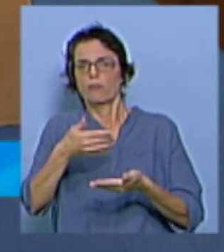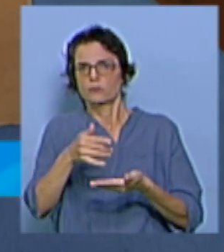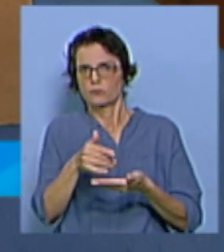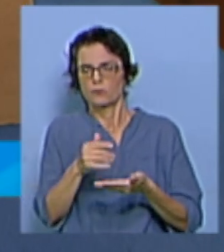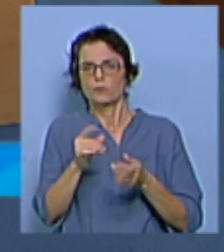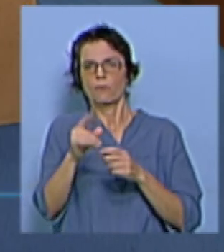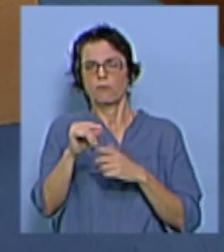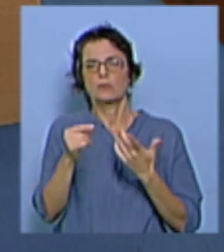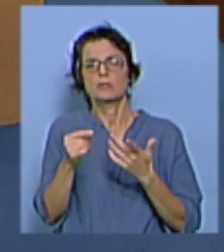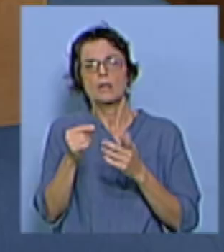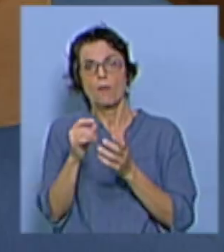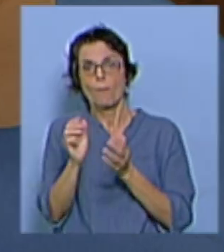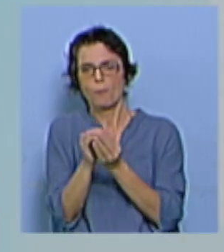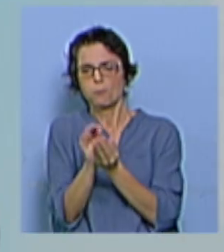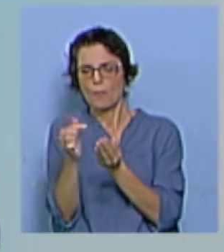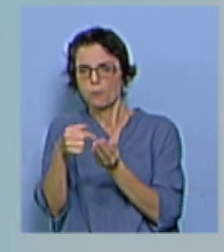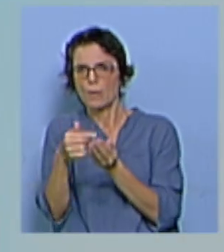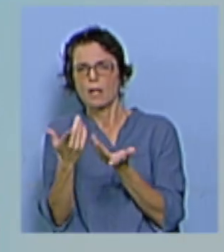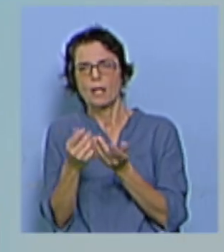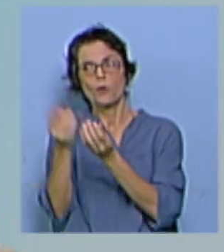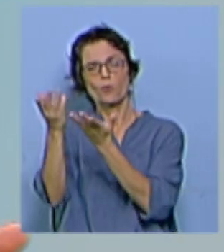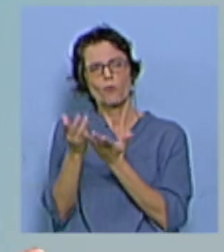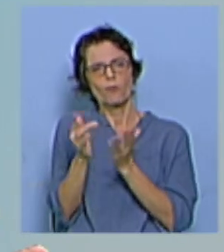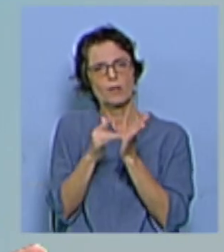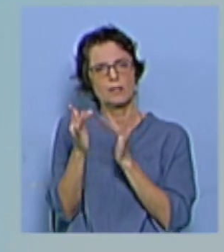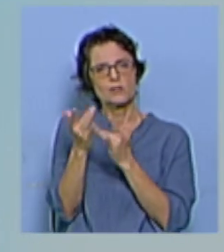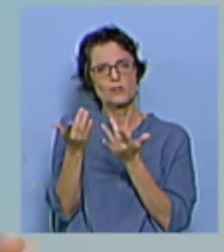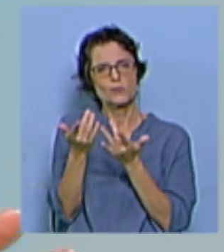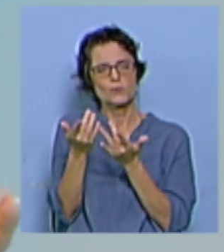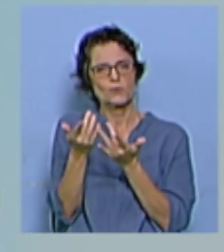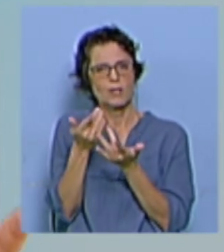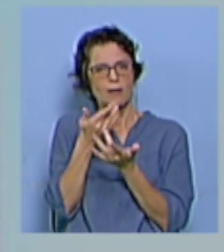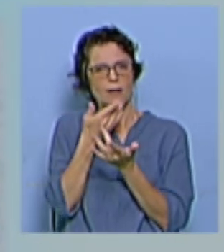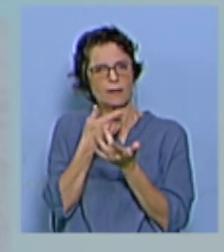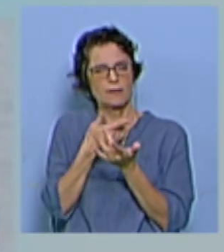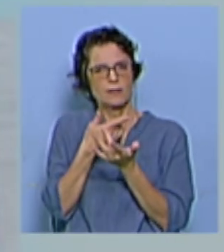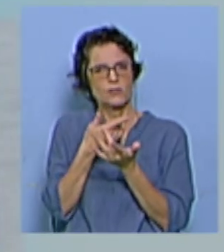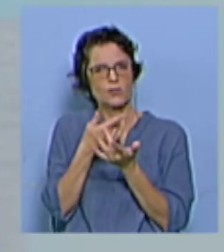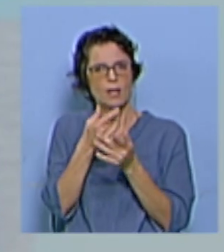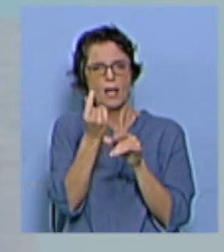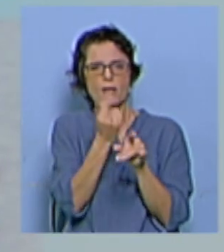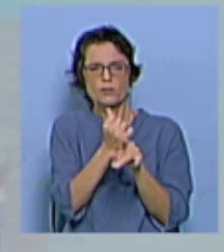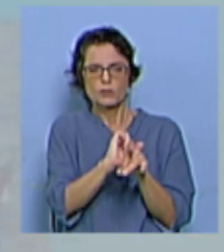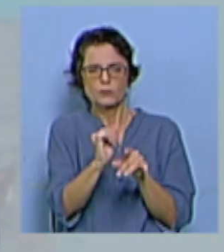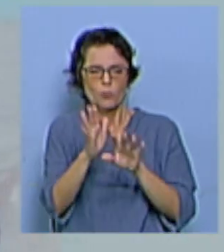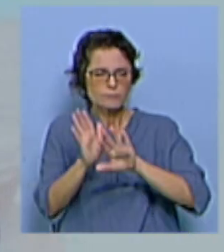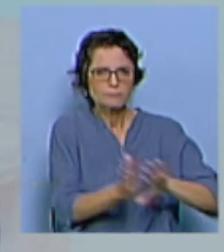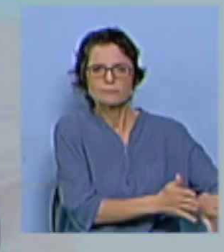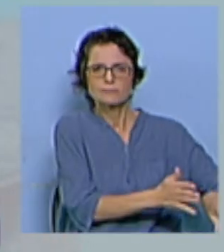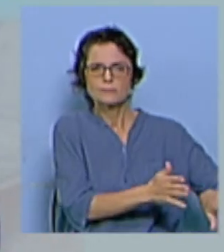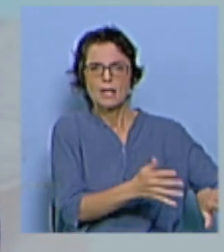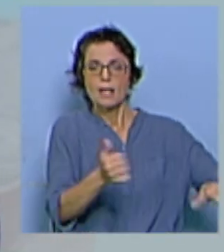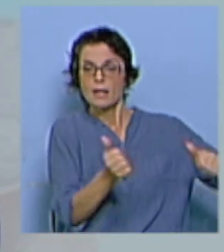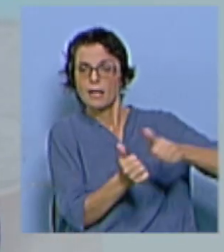de, olha, a beleza da vida está em deixar tudo para me seguir e em deixar tudo corajosamente.